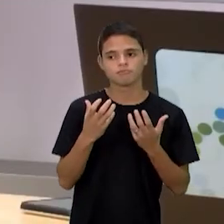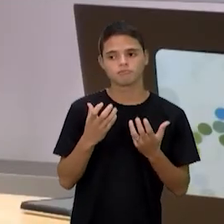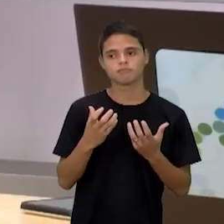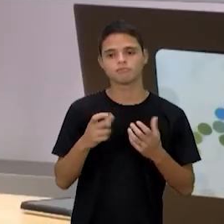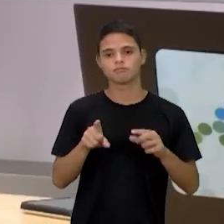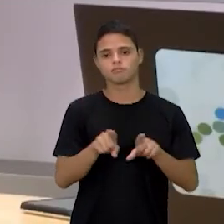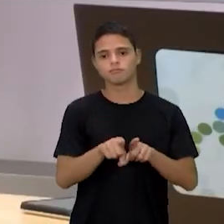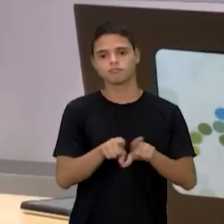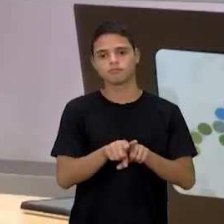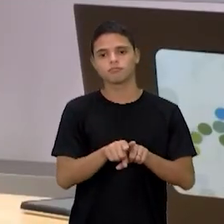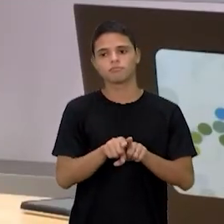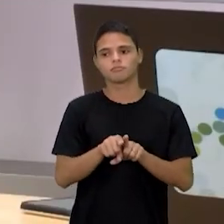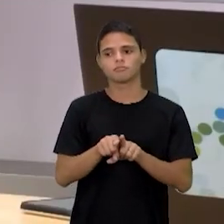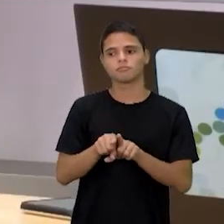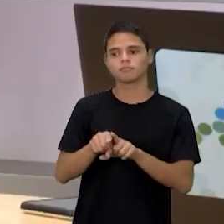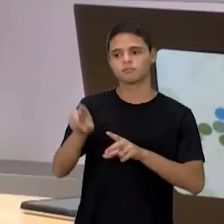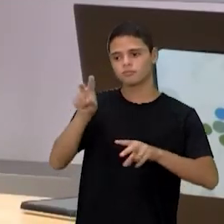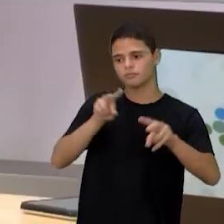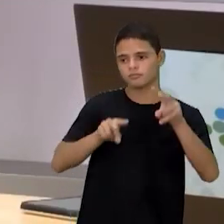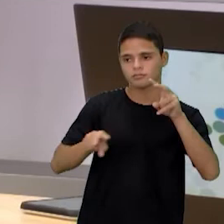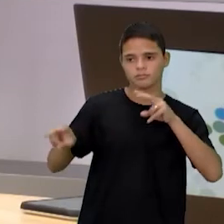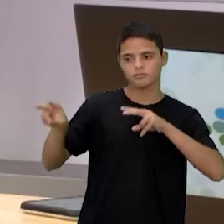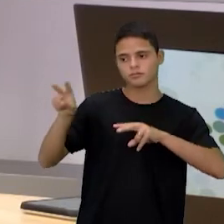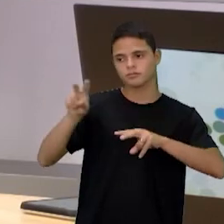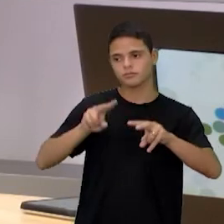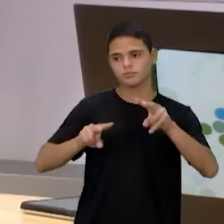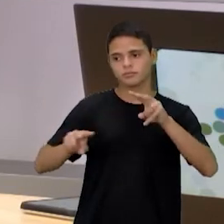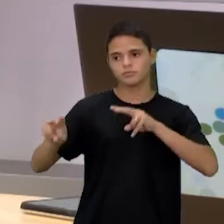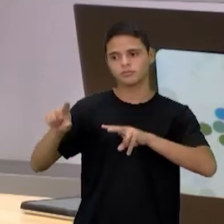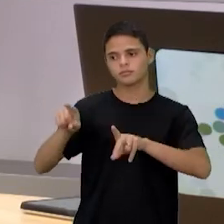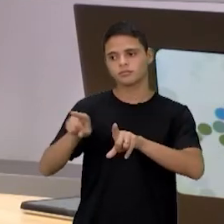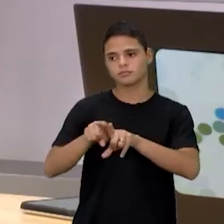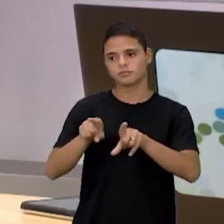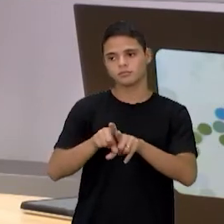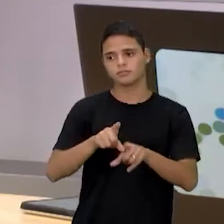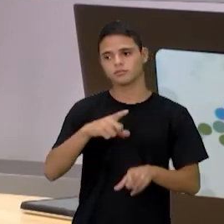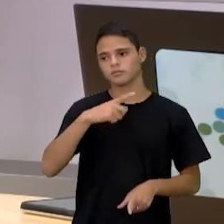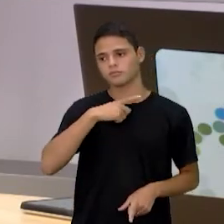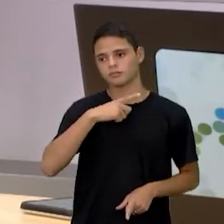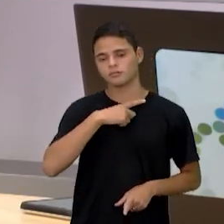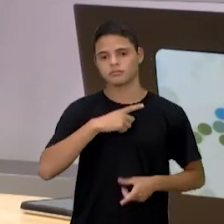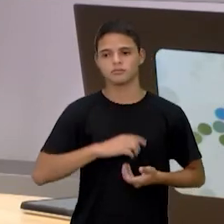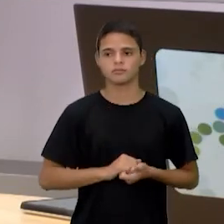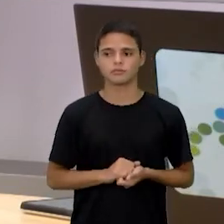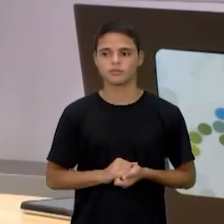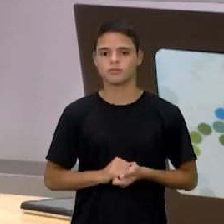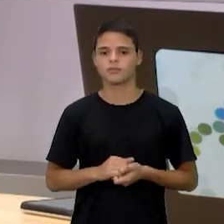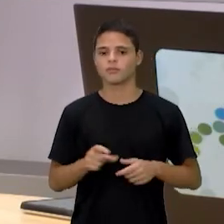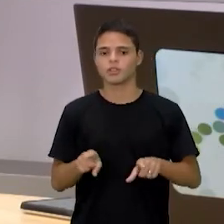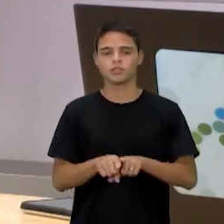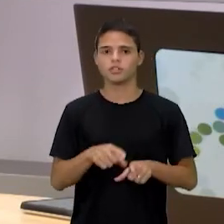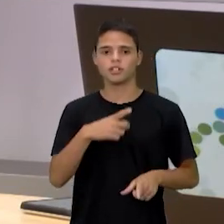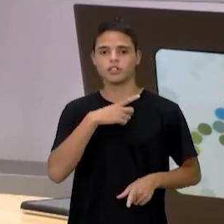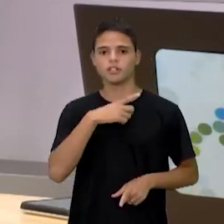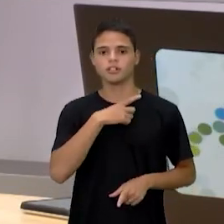bem as cores, até a pessoa que foi escolhida para ser o modelo e tal. Então, tudo isso aí